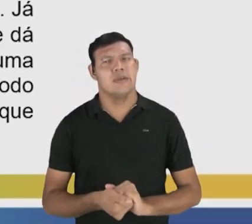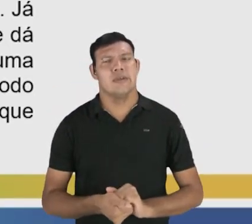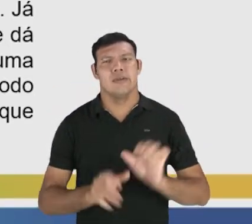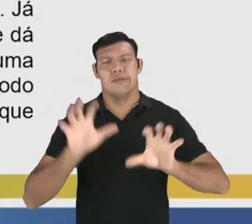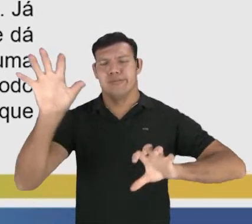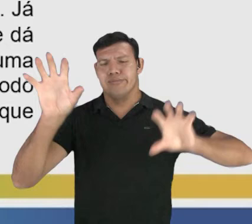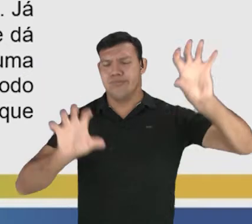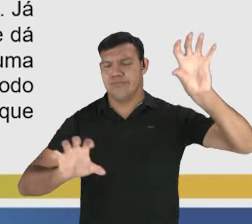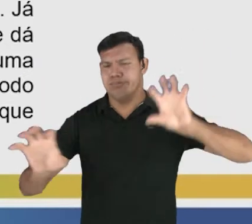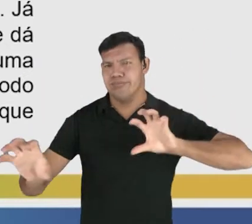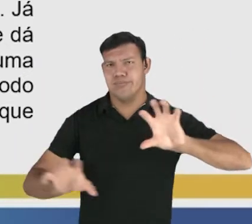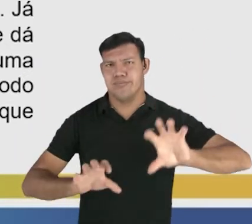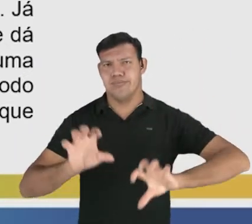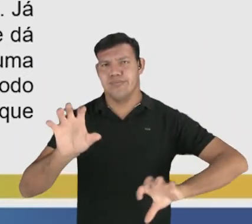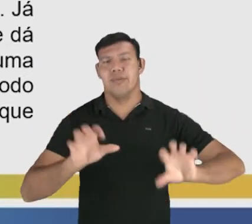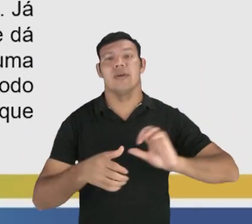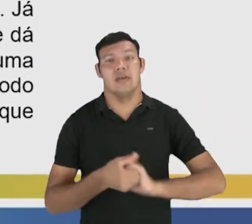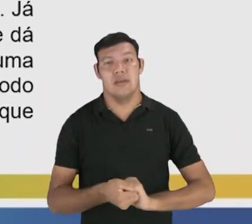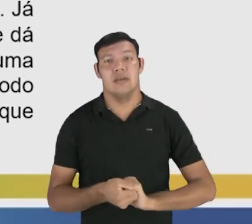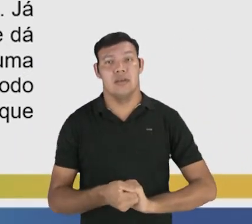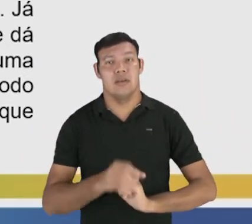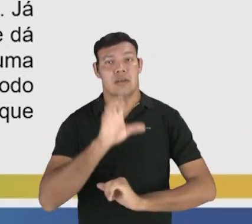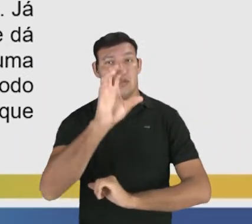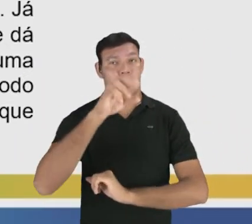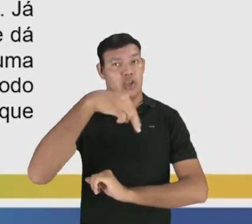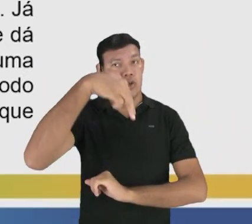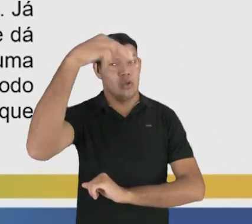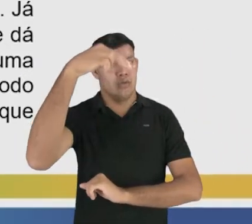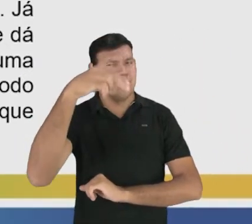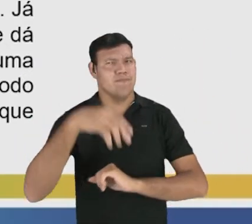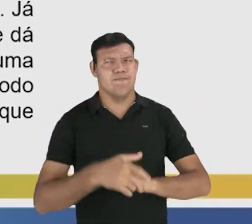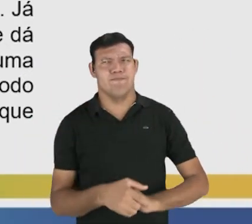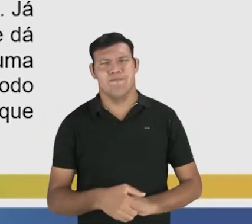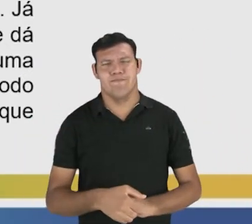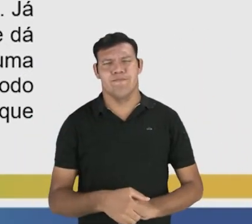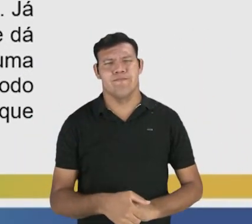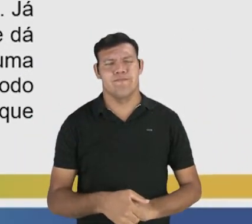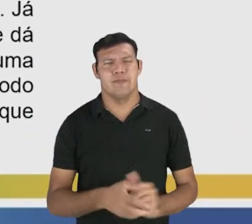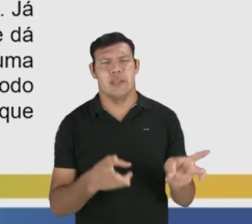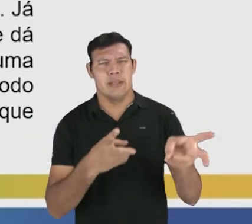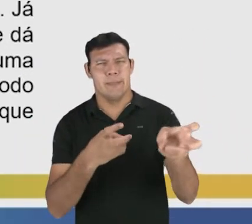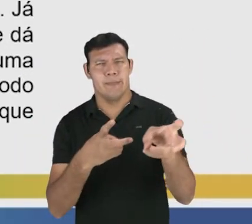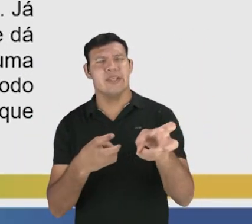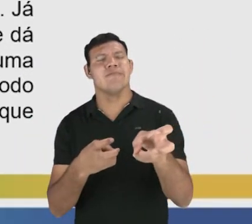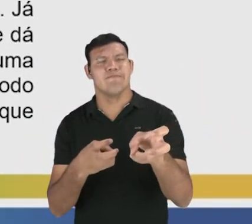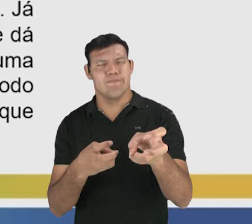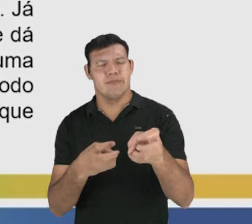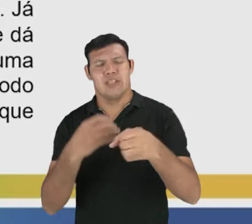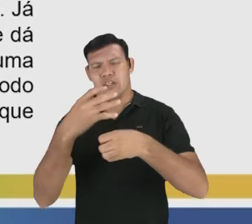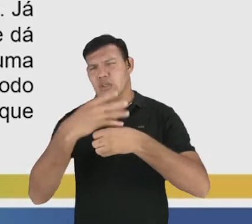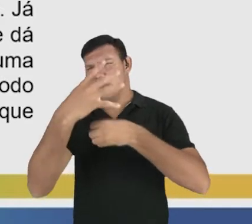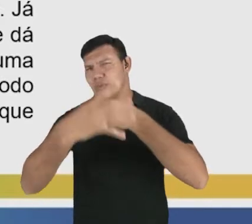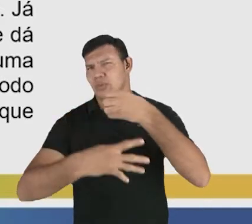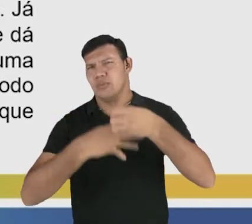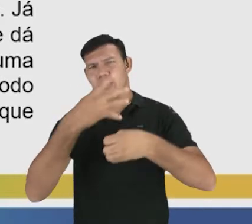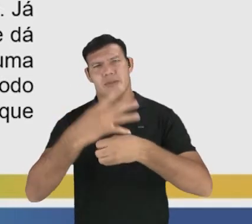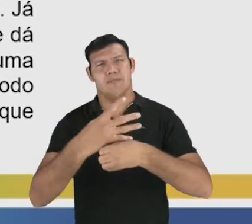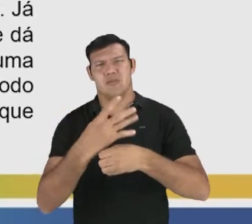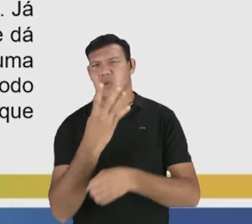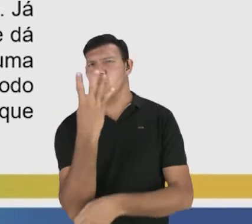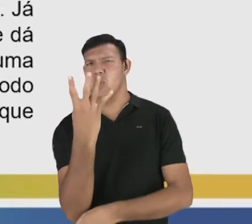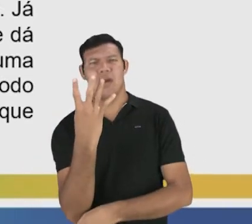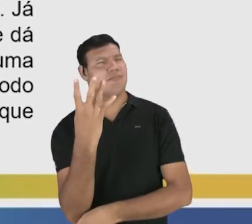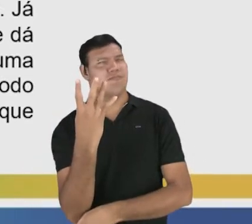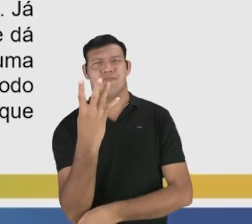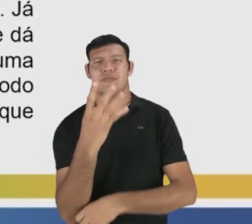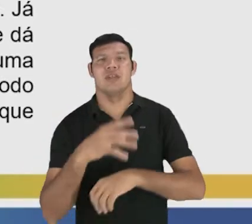região para região. Na região norte, por exemplo, a gente não consegue ver de uma forma nítida as 4 estações, mas a gente